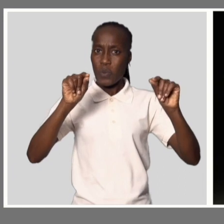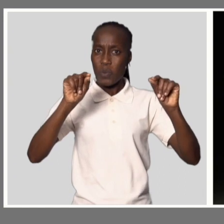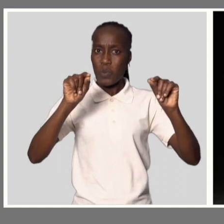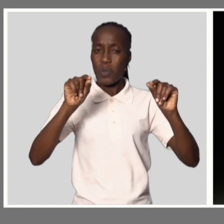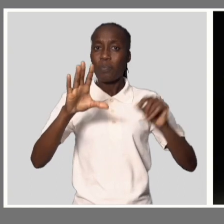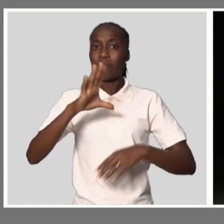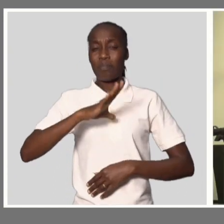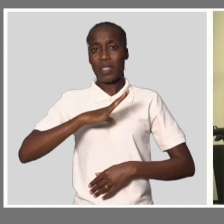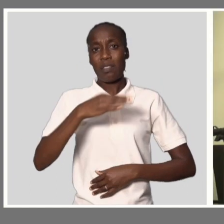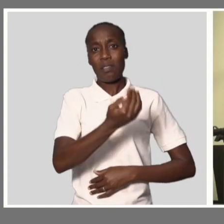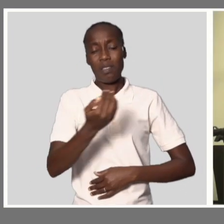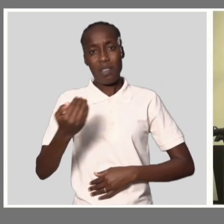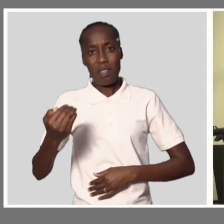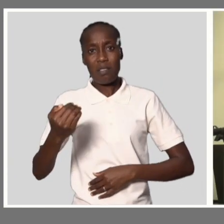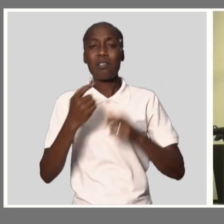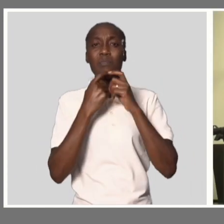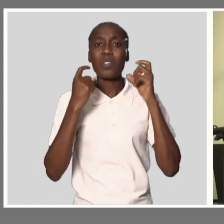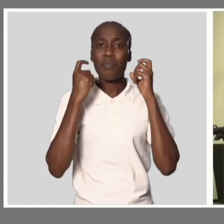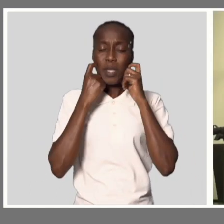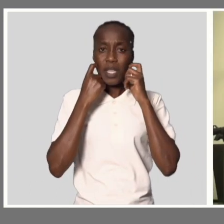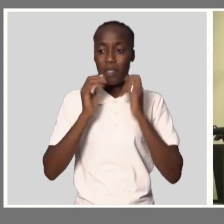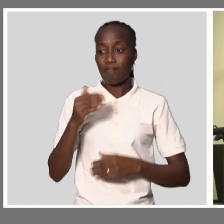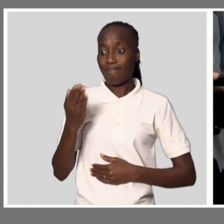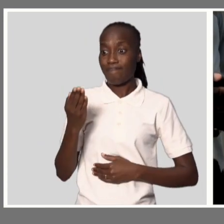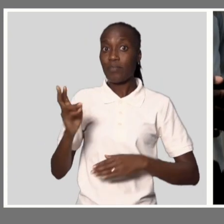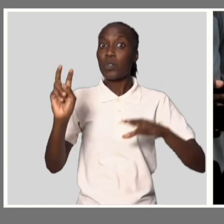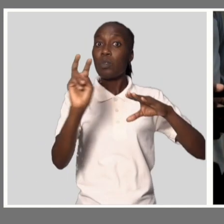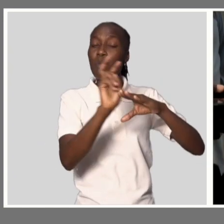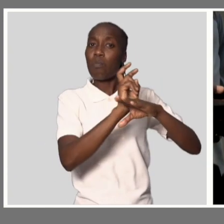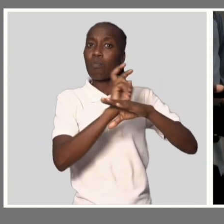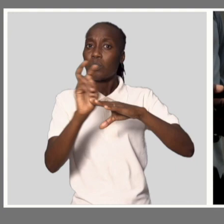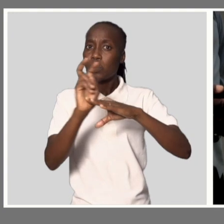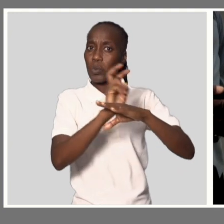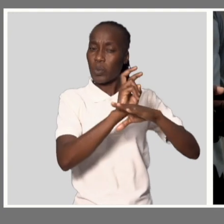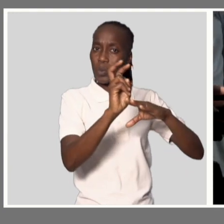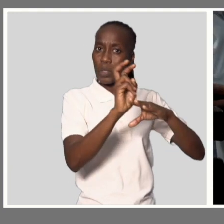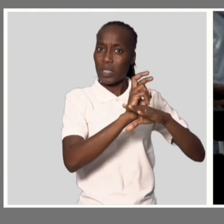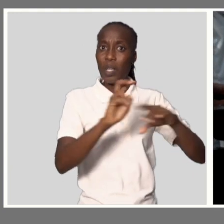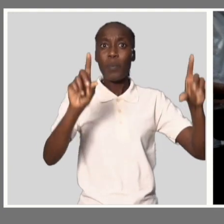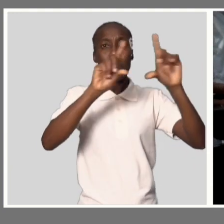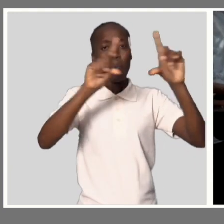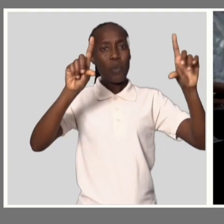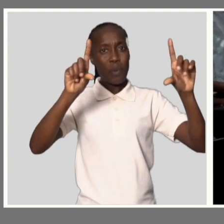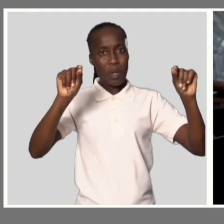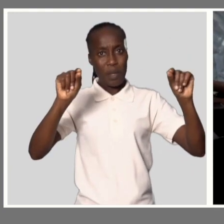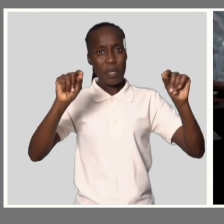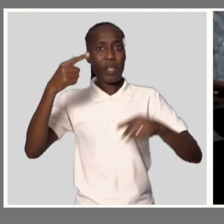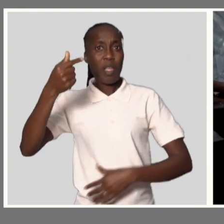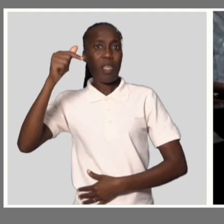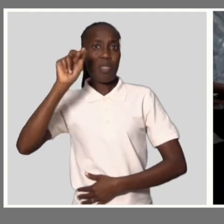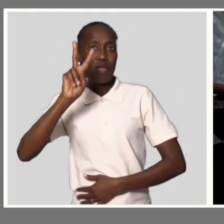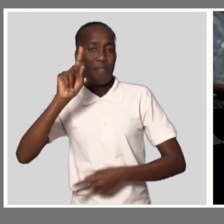assuntos relacionados com a criança em Moçambique. Na monitoria das peças